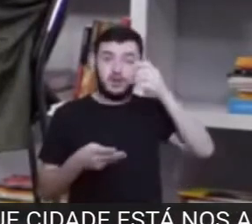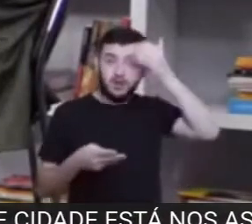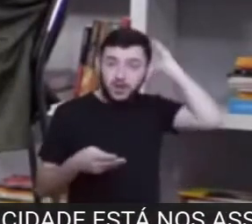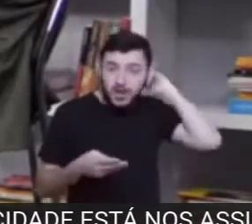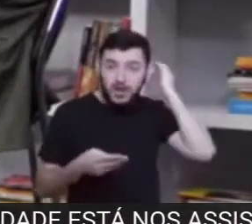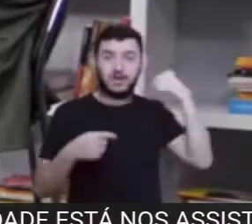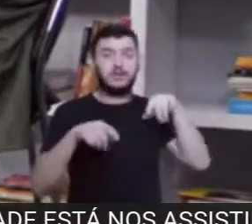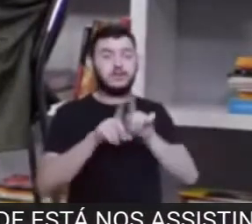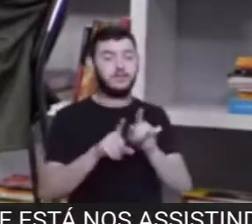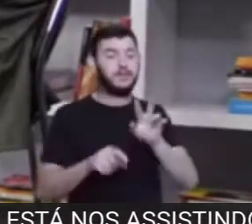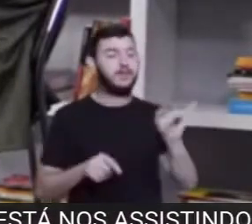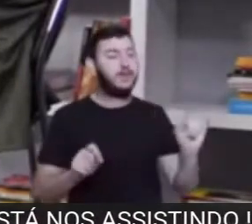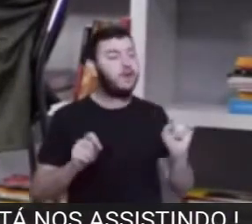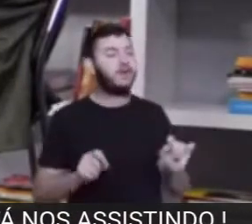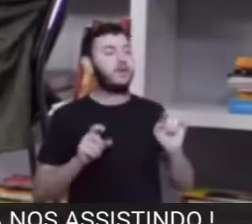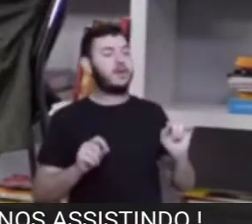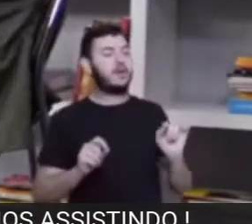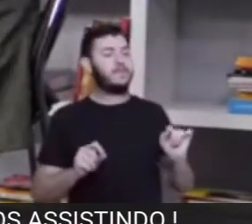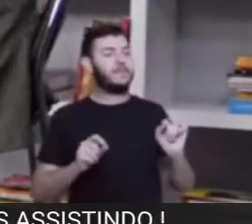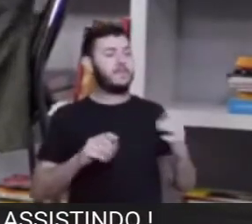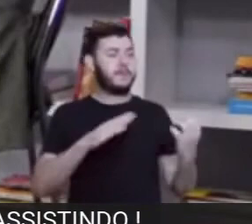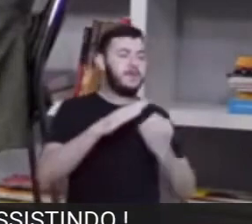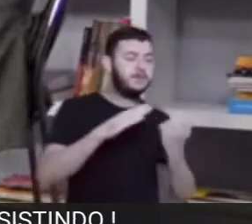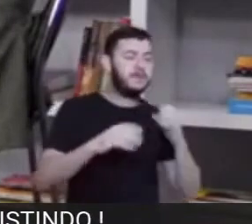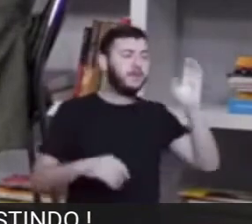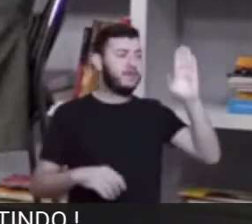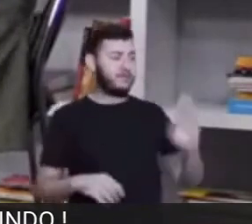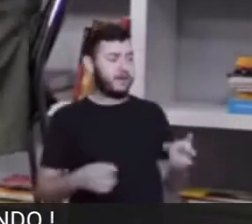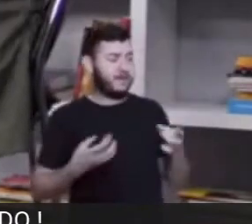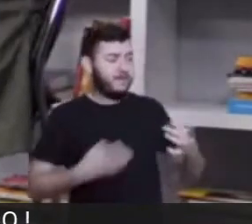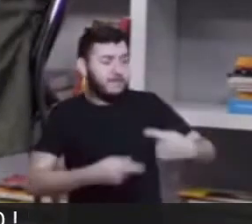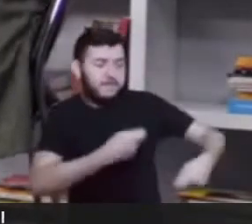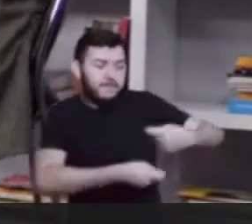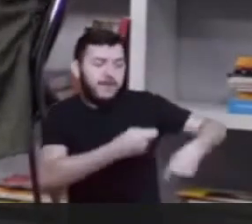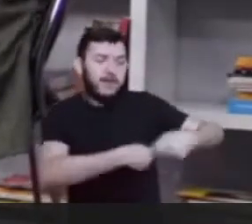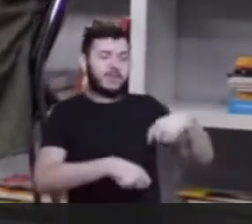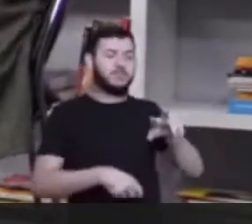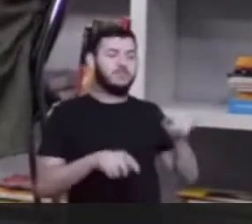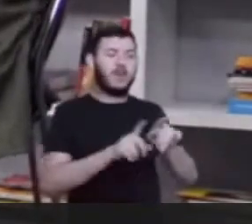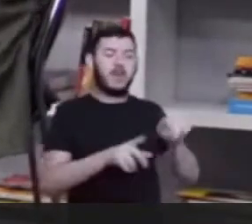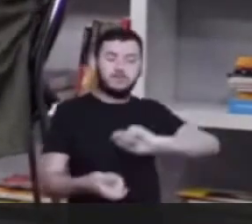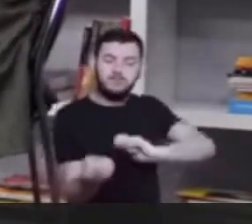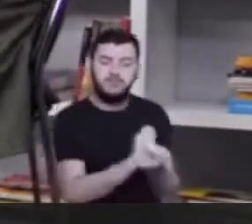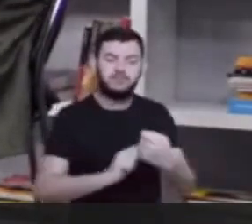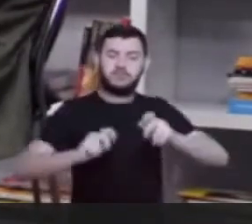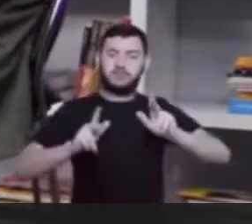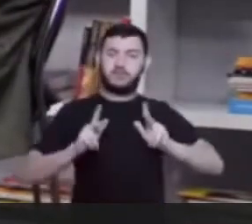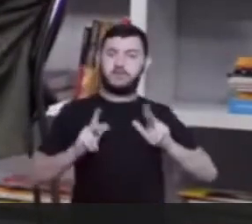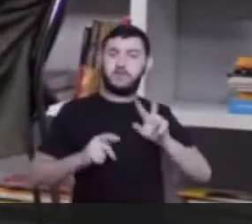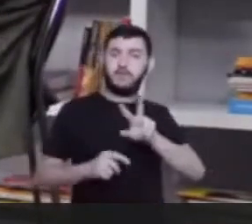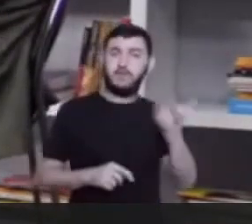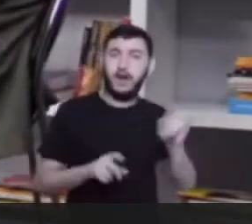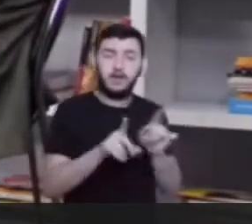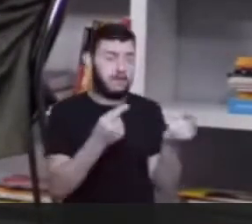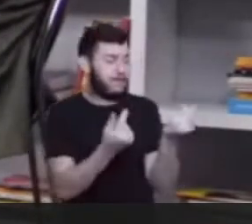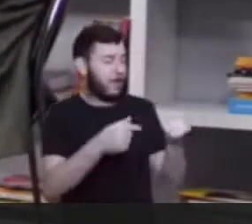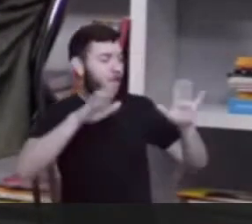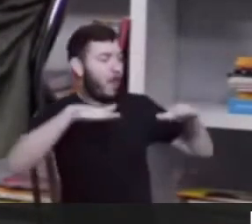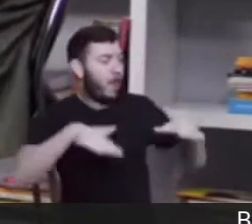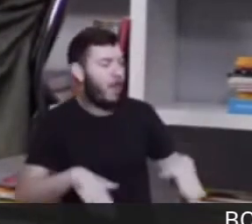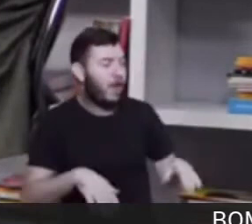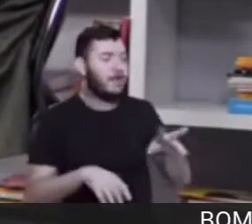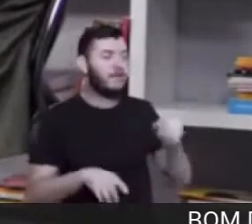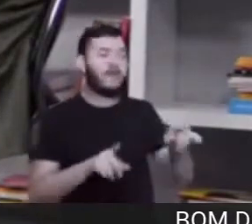vão privatizando tudo a preços, sabe, de banana, sabe, e vão fazendo a reforma administrativa para prejudicar